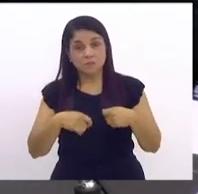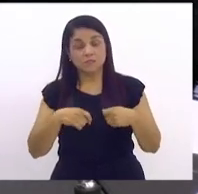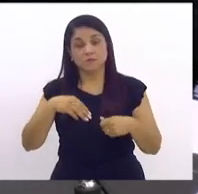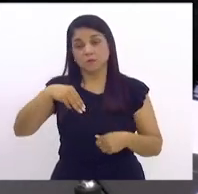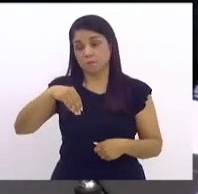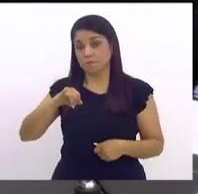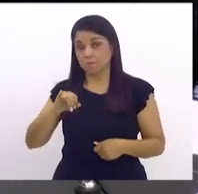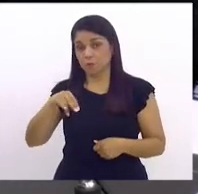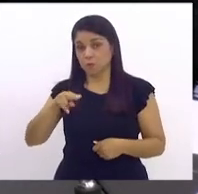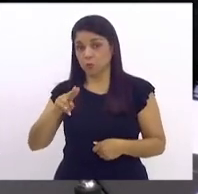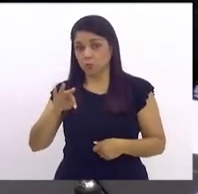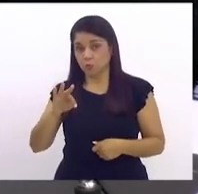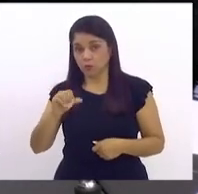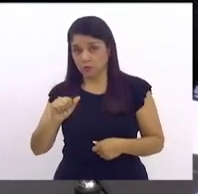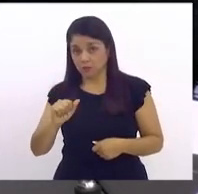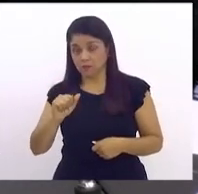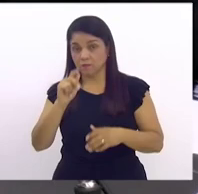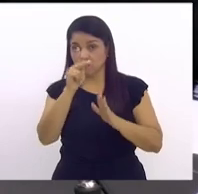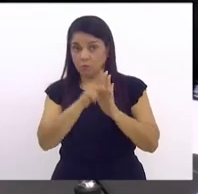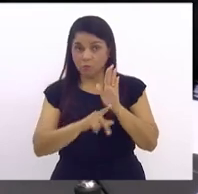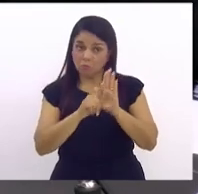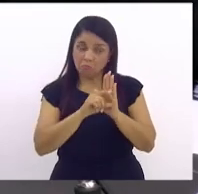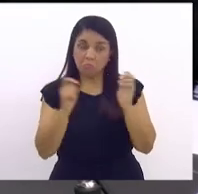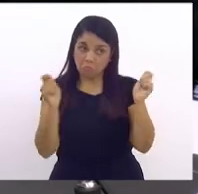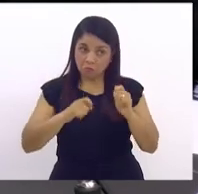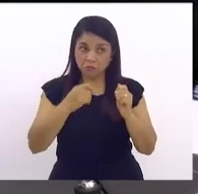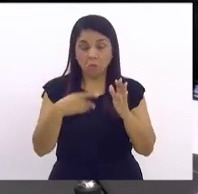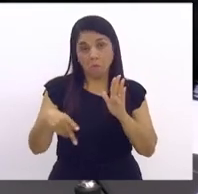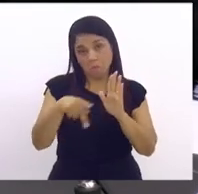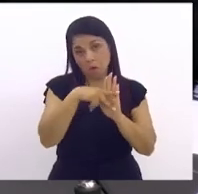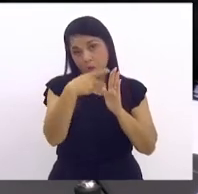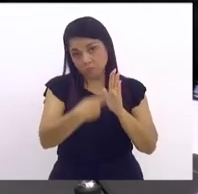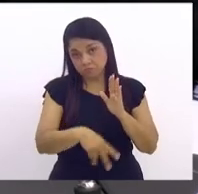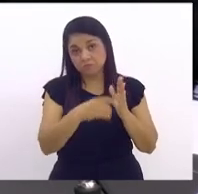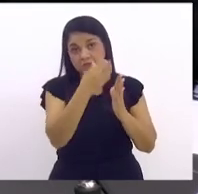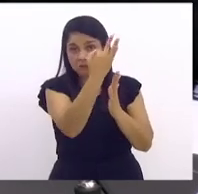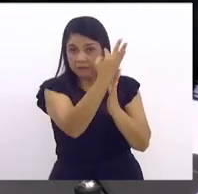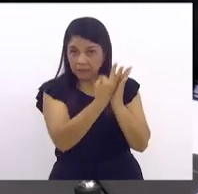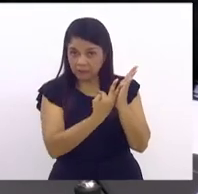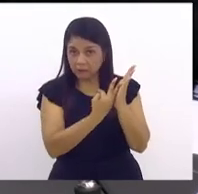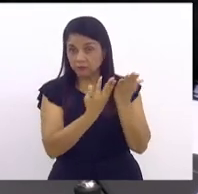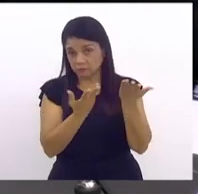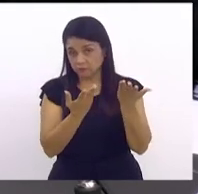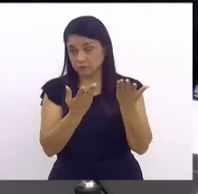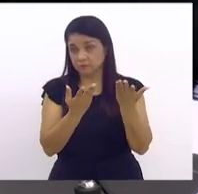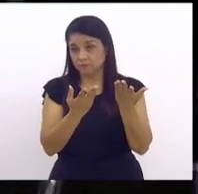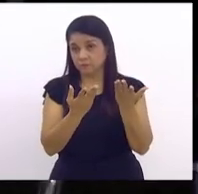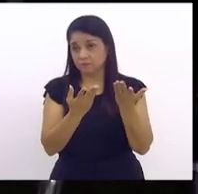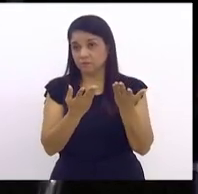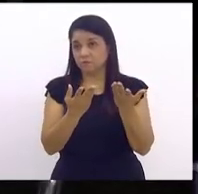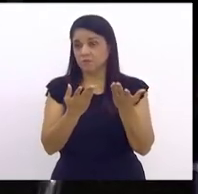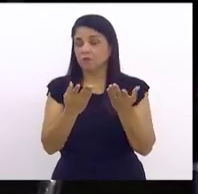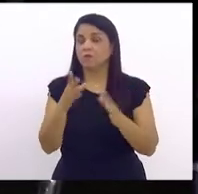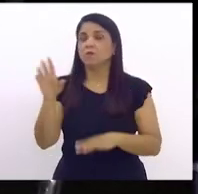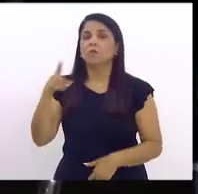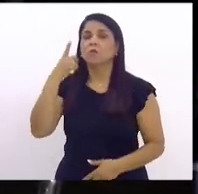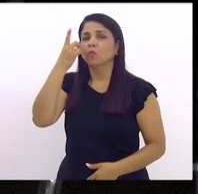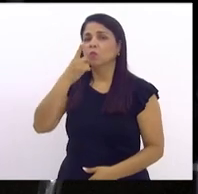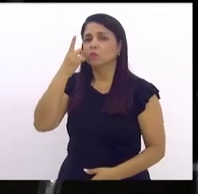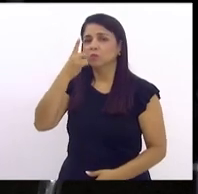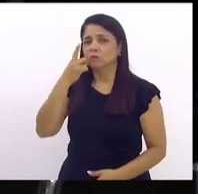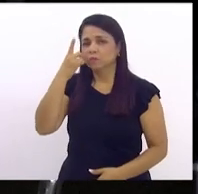minuta do projeto, que pode ser o próprio texto, né? Pode ser o próprio corpo. O deputado,